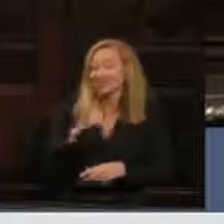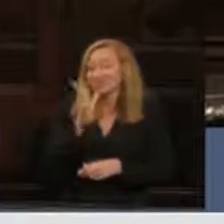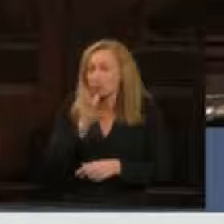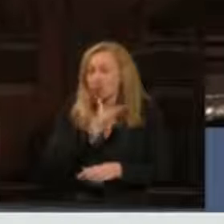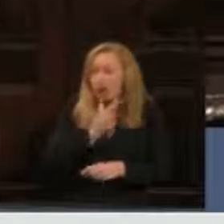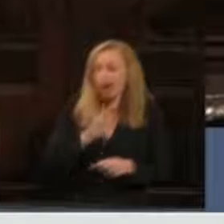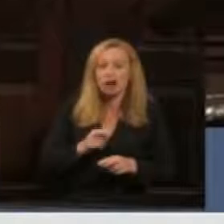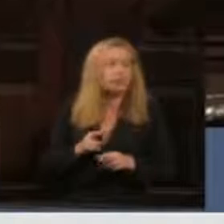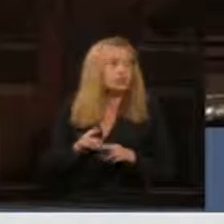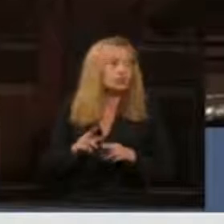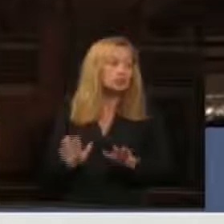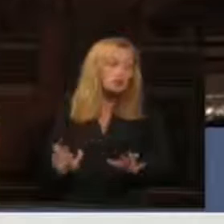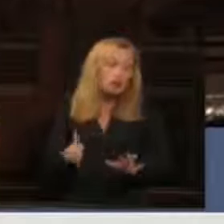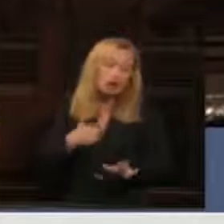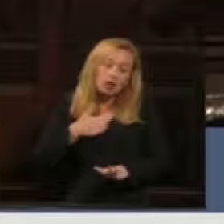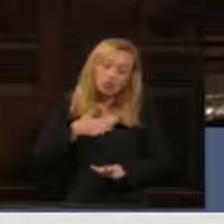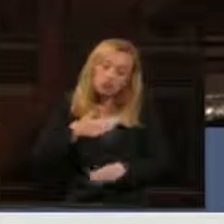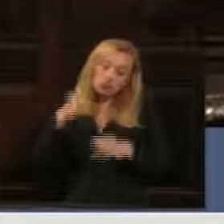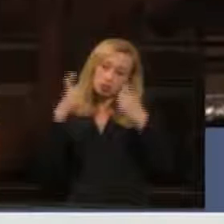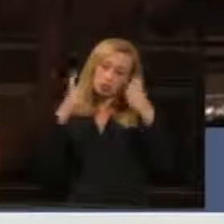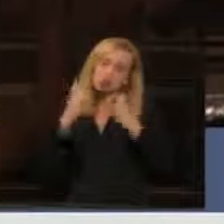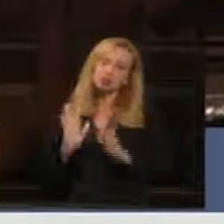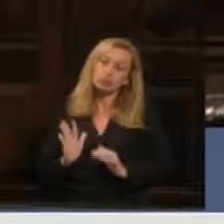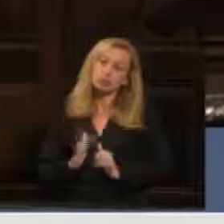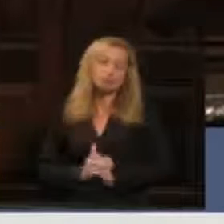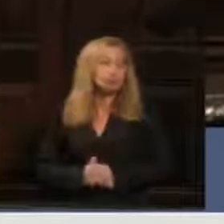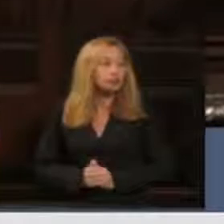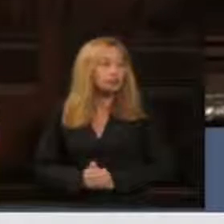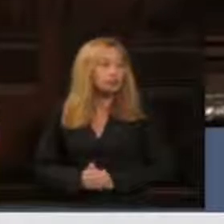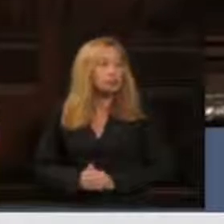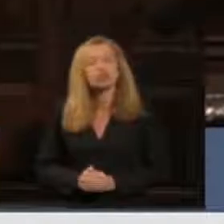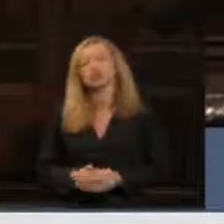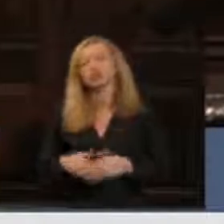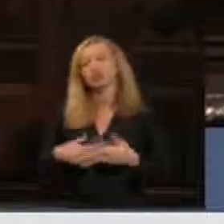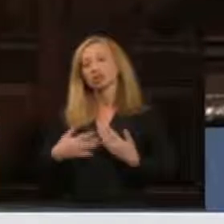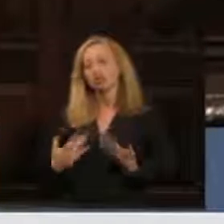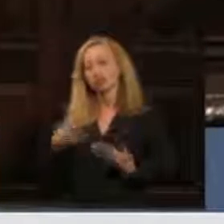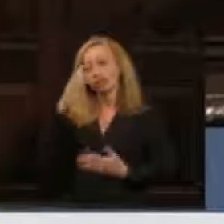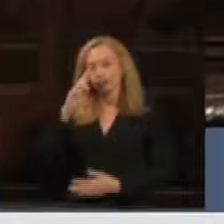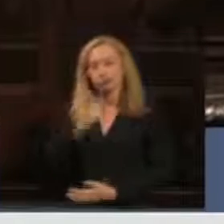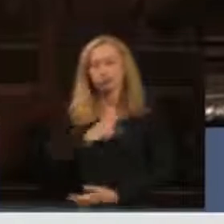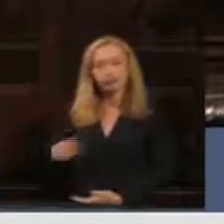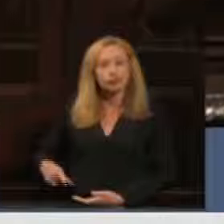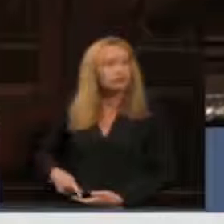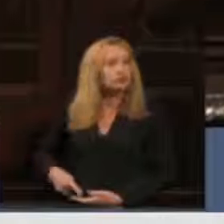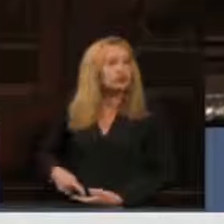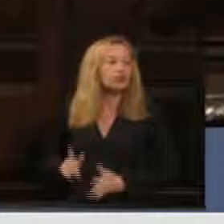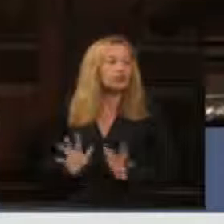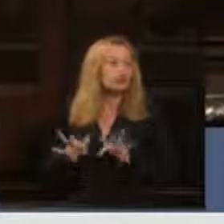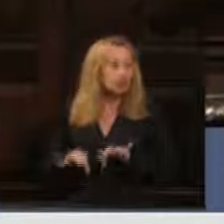é essa a minha preocupação. E aí, senhor presidente, para